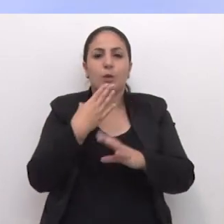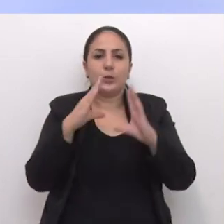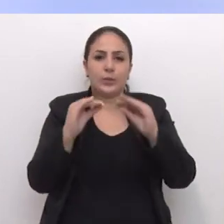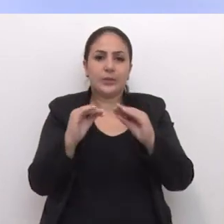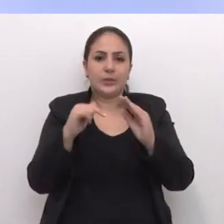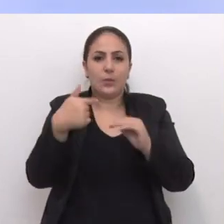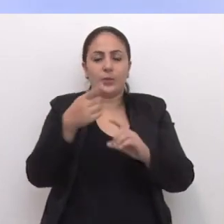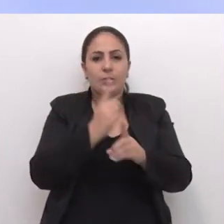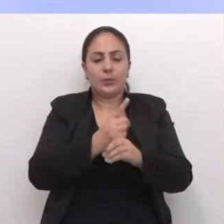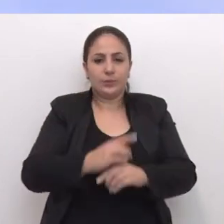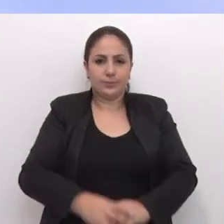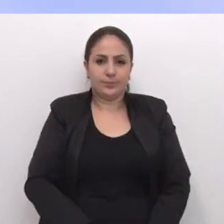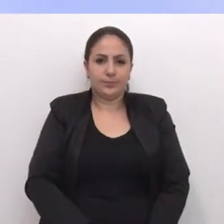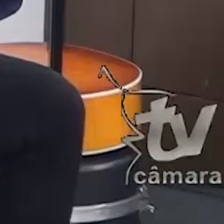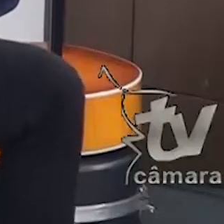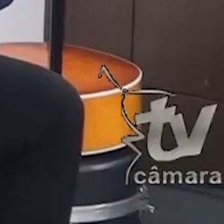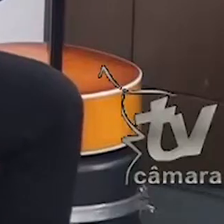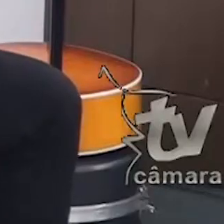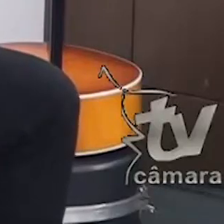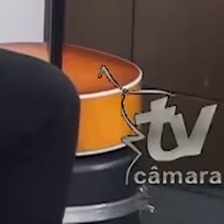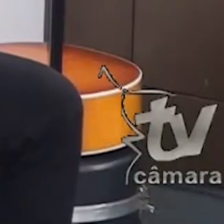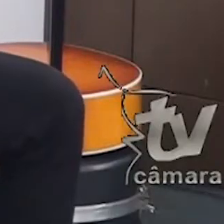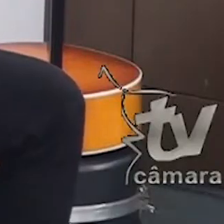e até a nossa próxima edição.